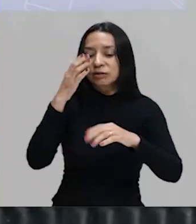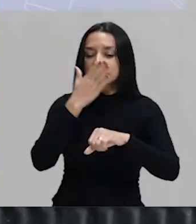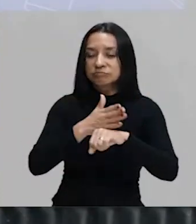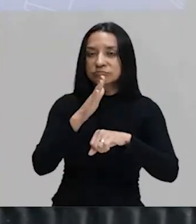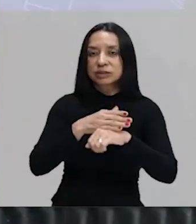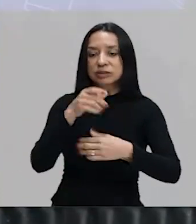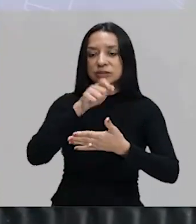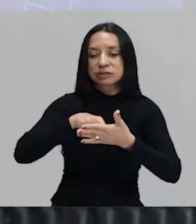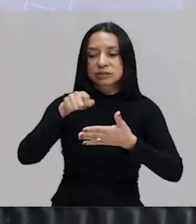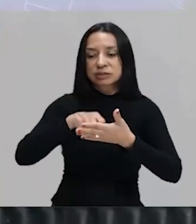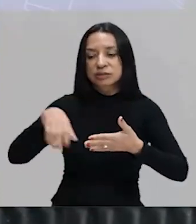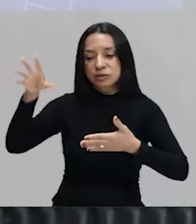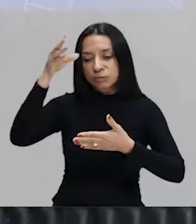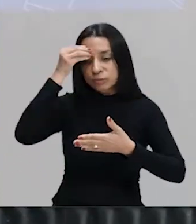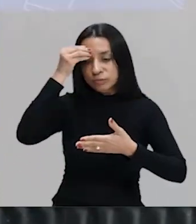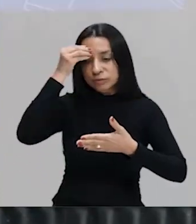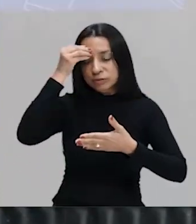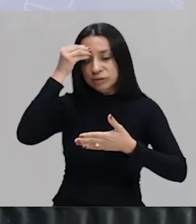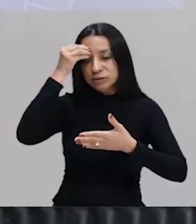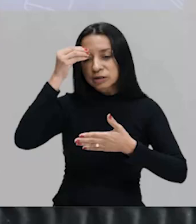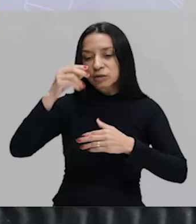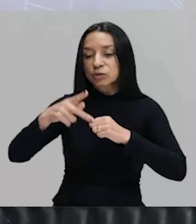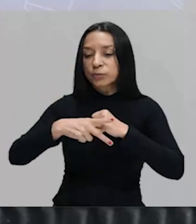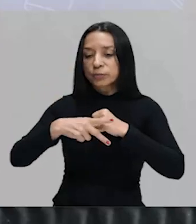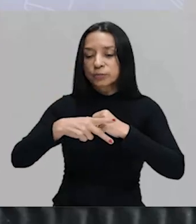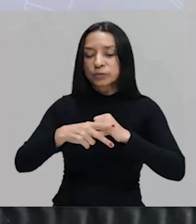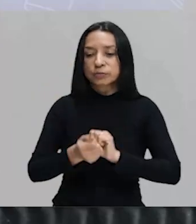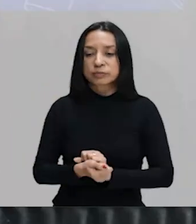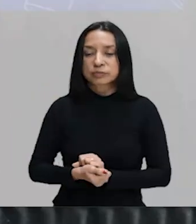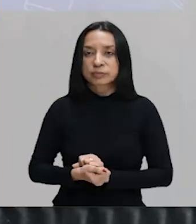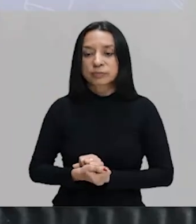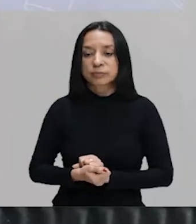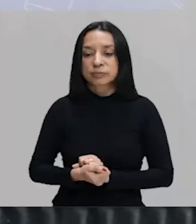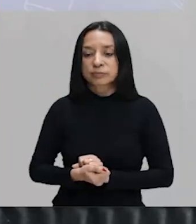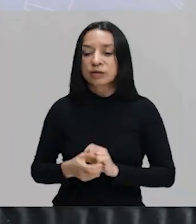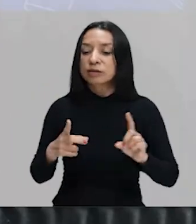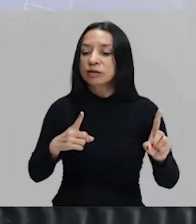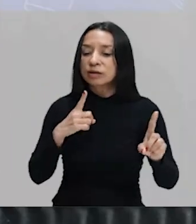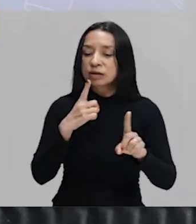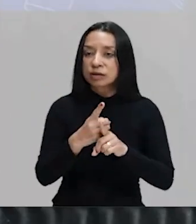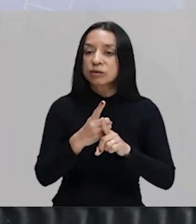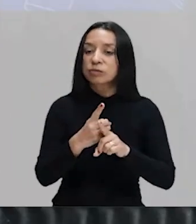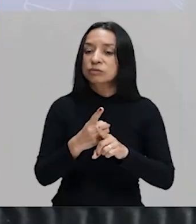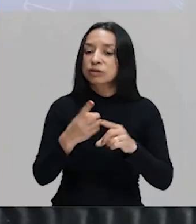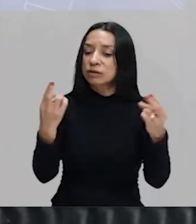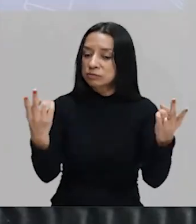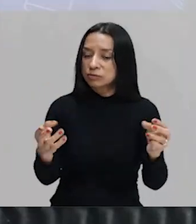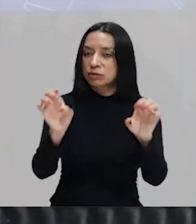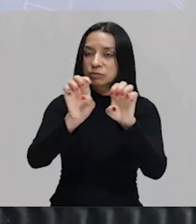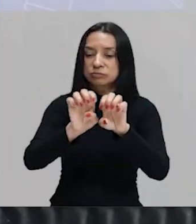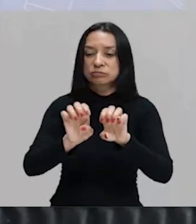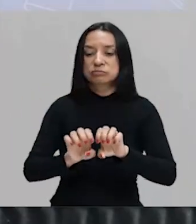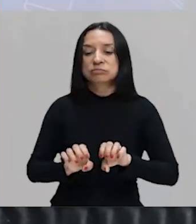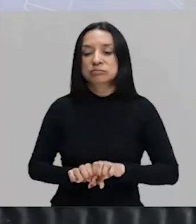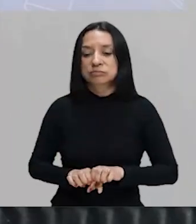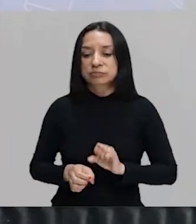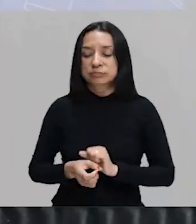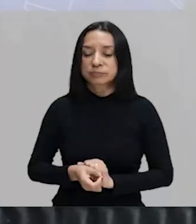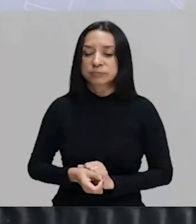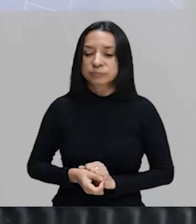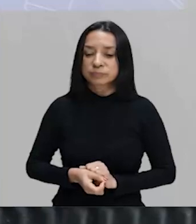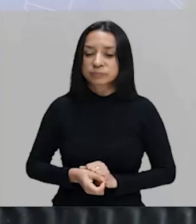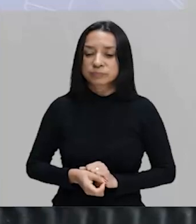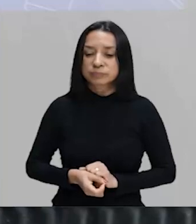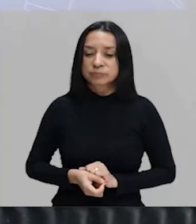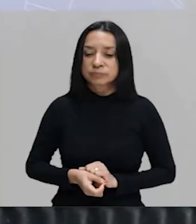treina a memorização, tá? De pronomes. Vocês vão achar a mesma estrutura, tá? A mesma